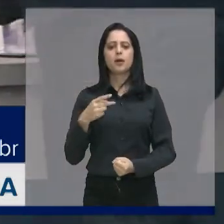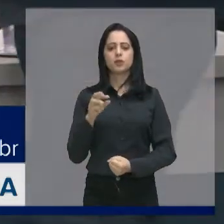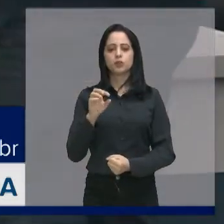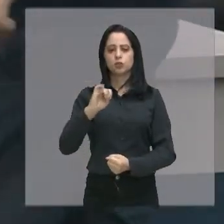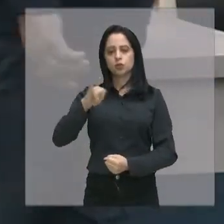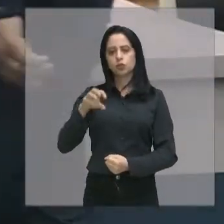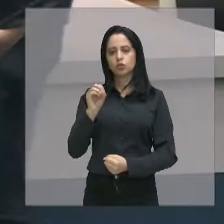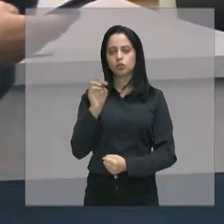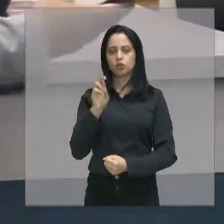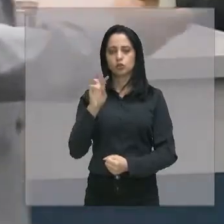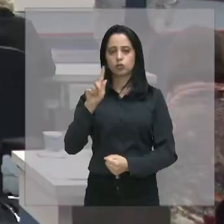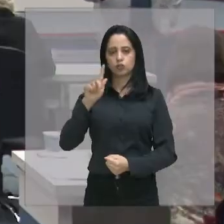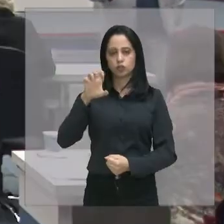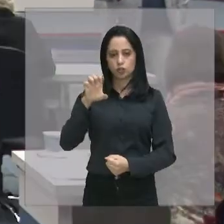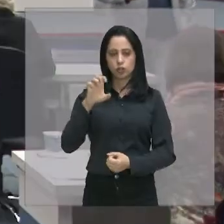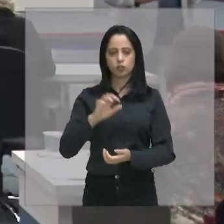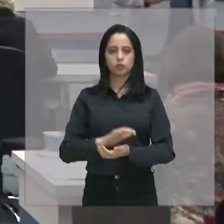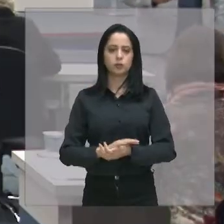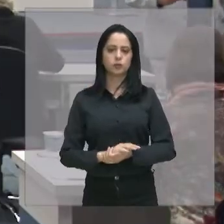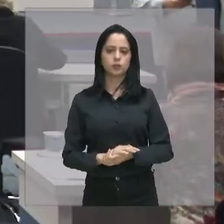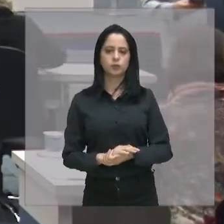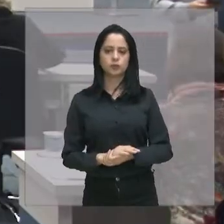obrigado.